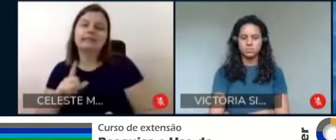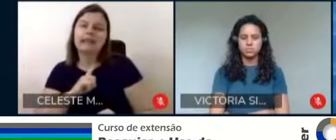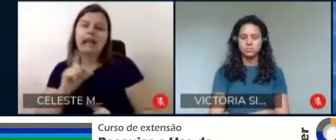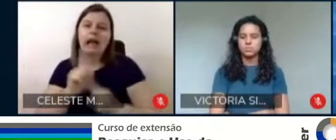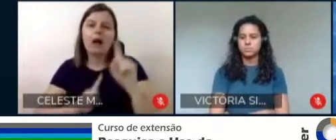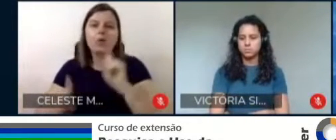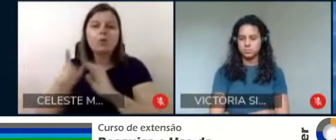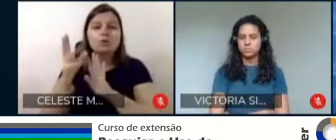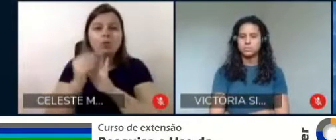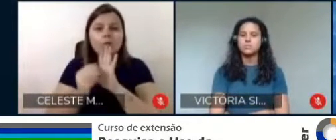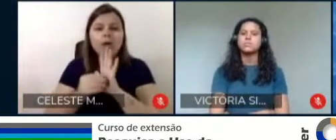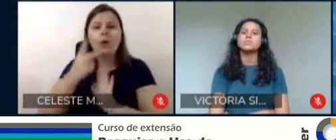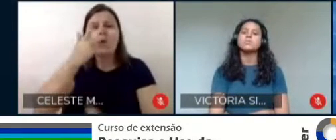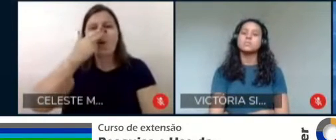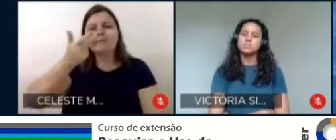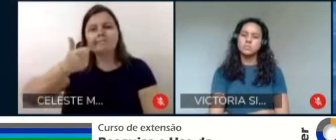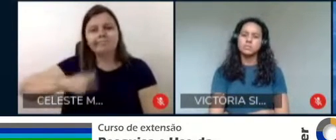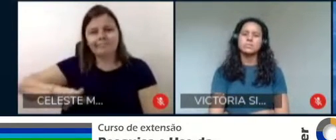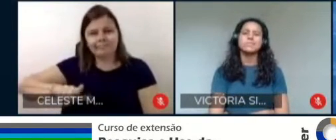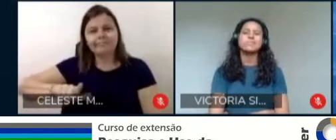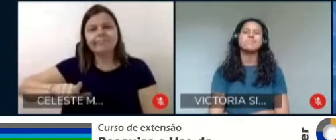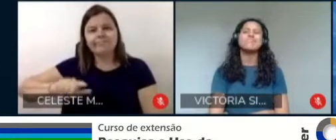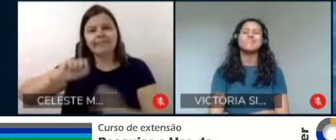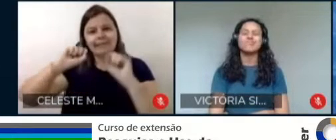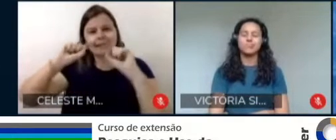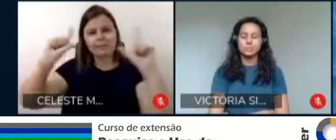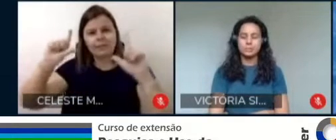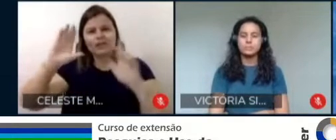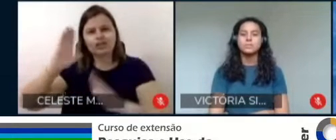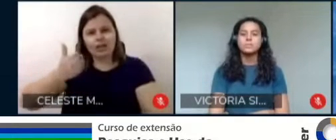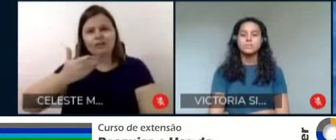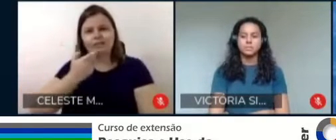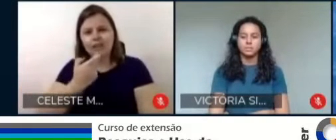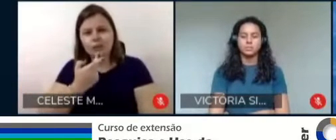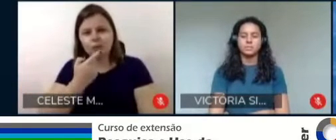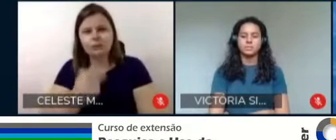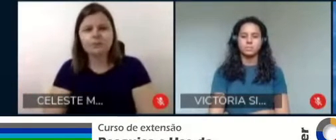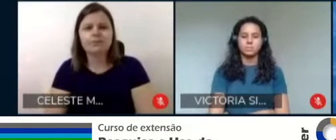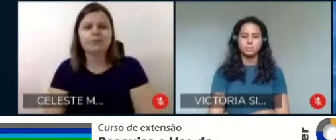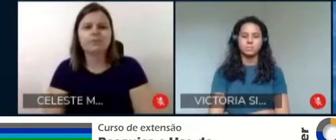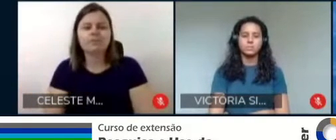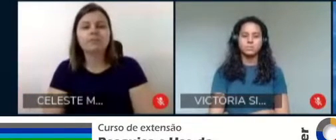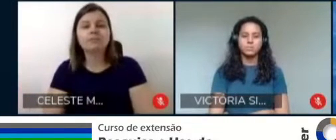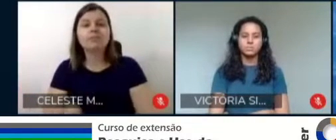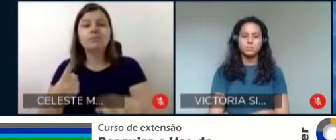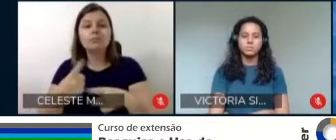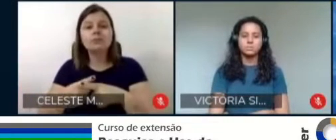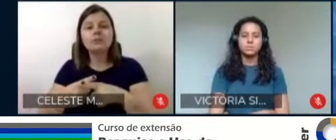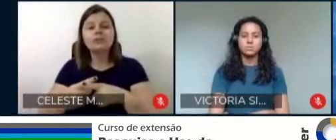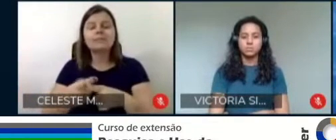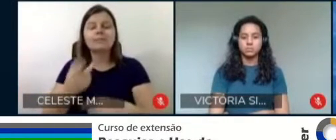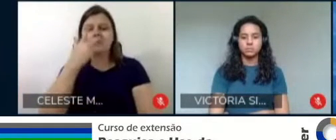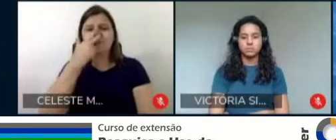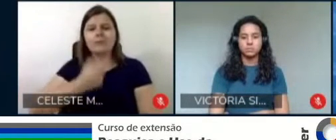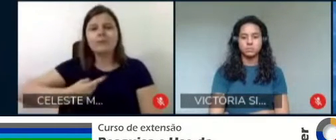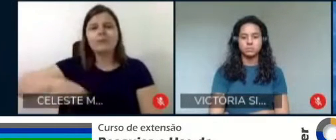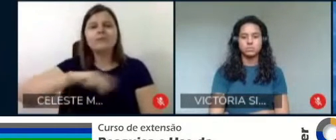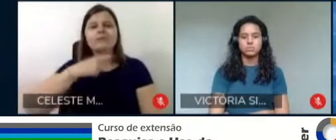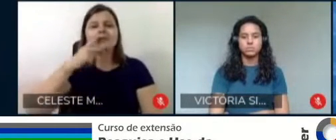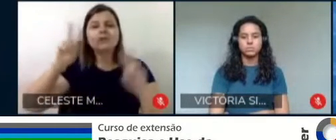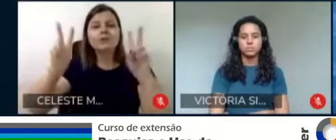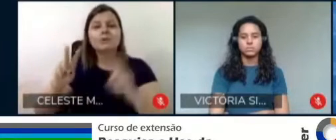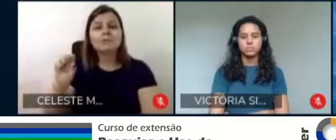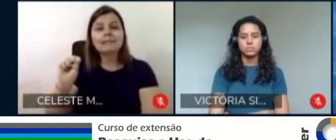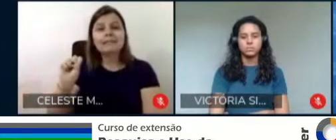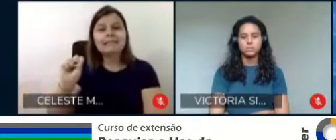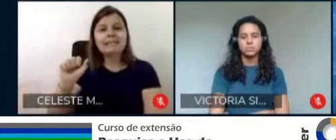que são repetidos, tá? Porque justamente quando a gente fala de Sabe Mais, que foi o caso do curso da manhã,